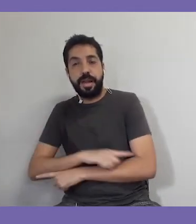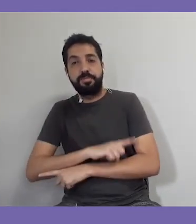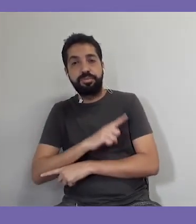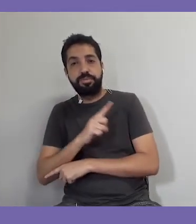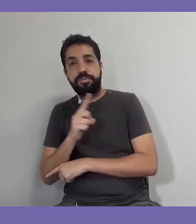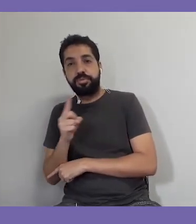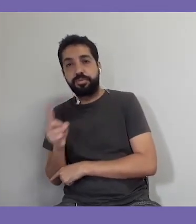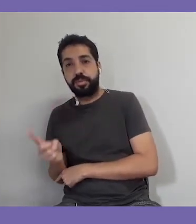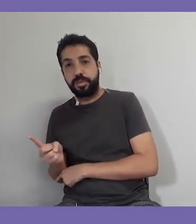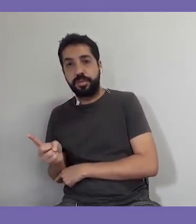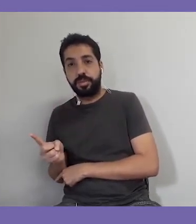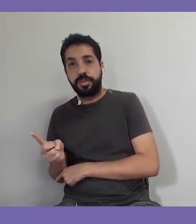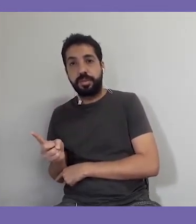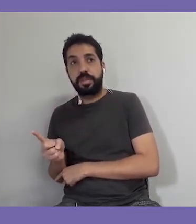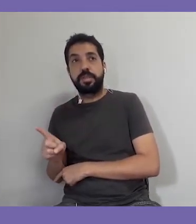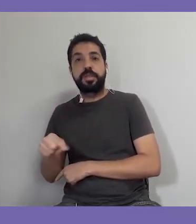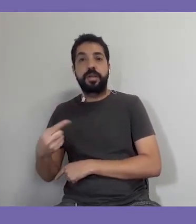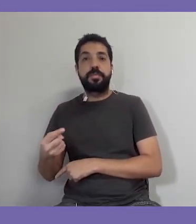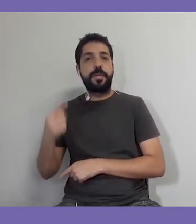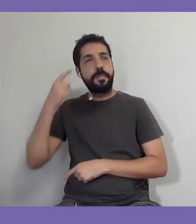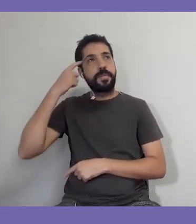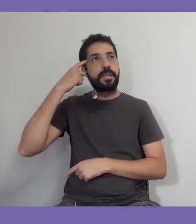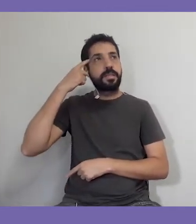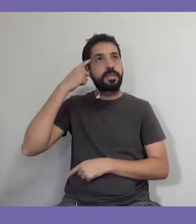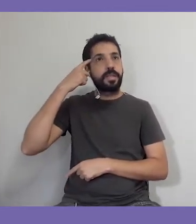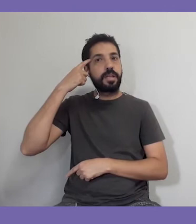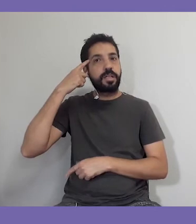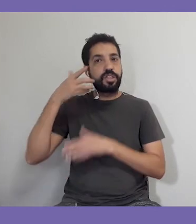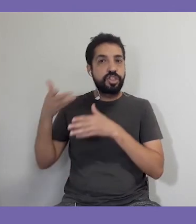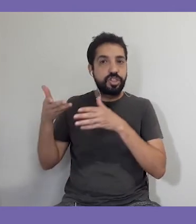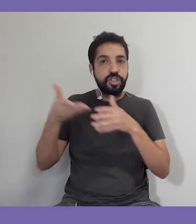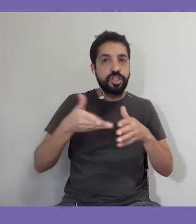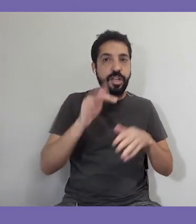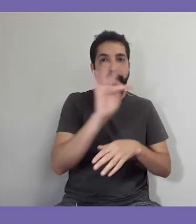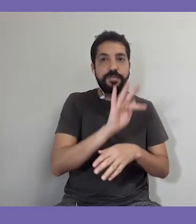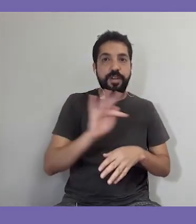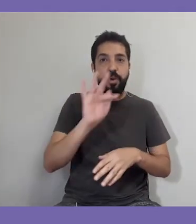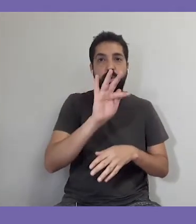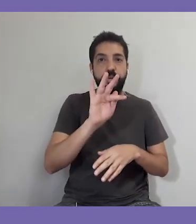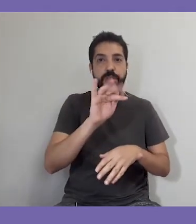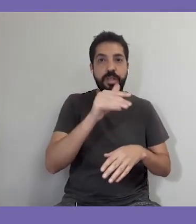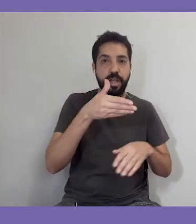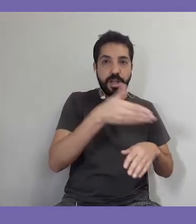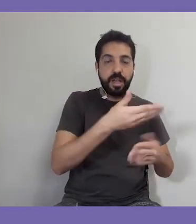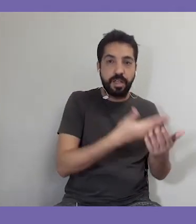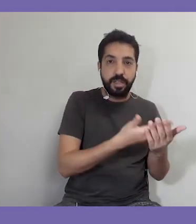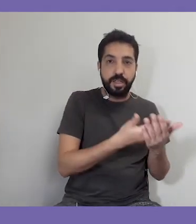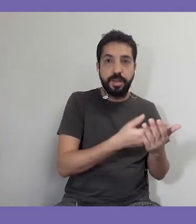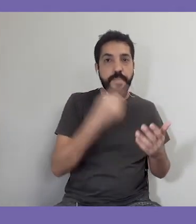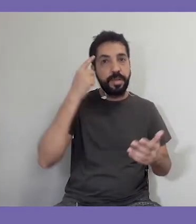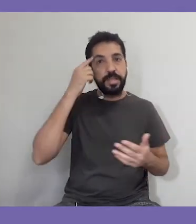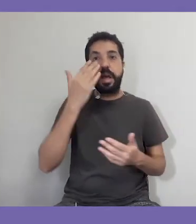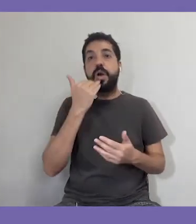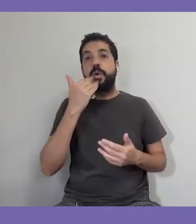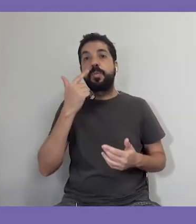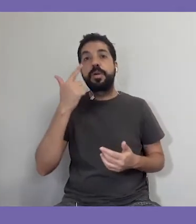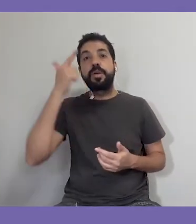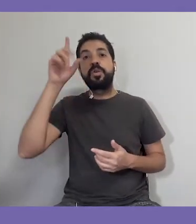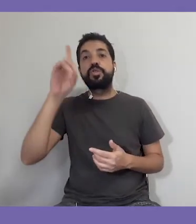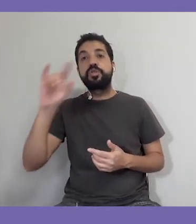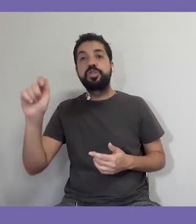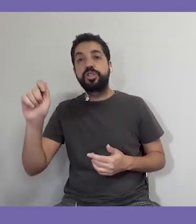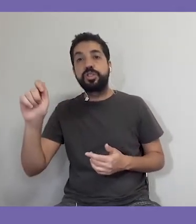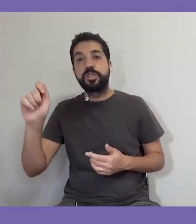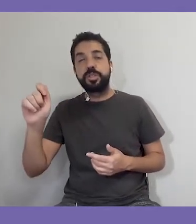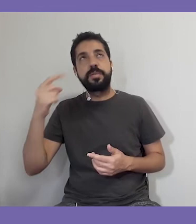em trabalhar o dia inteiro, tinha que pensar em chegar na universidade, tinha que pensar no que comer